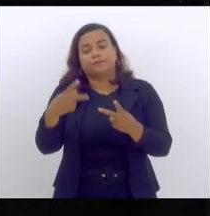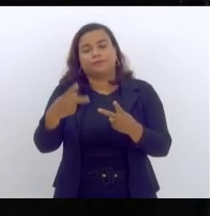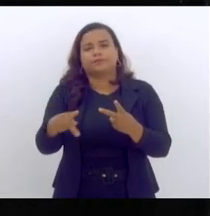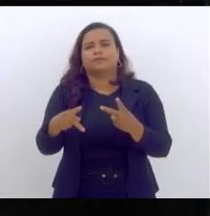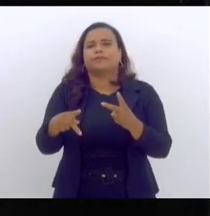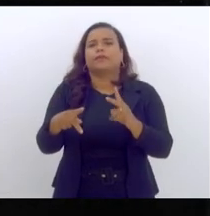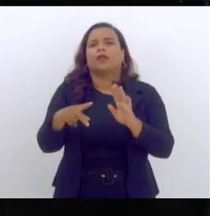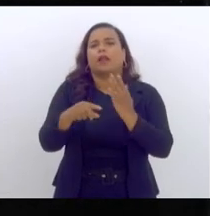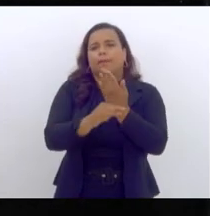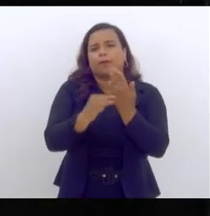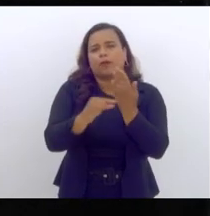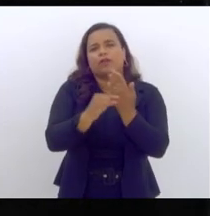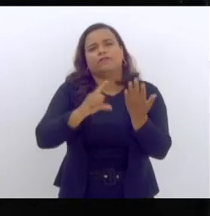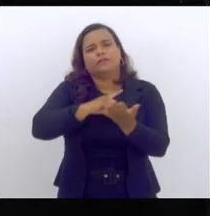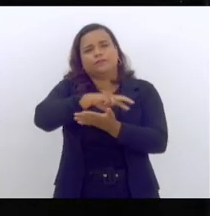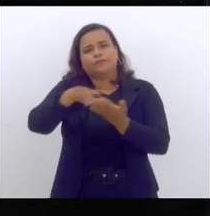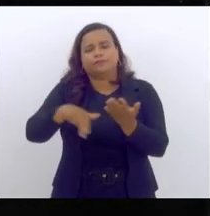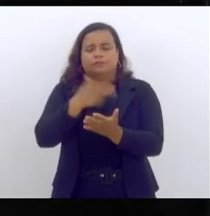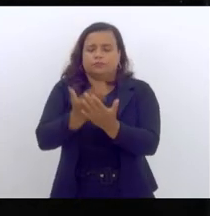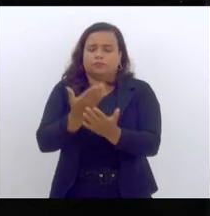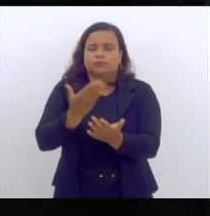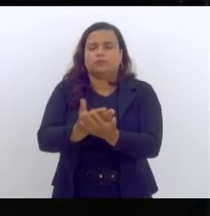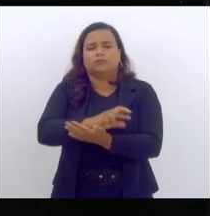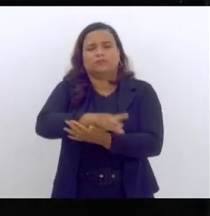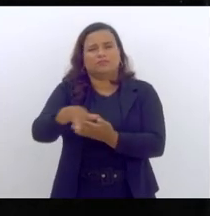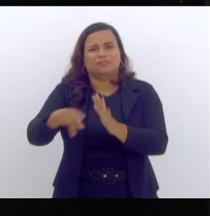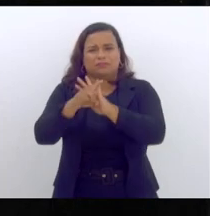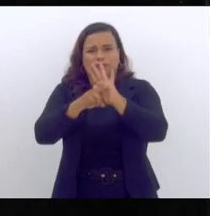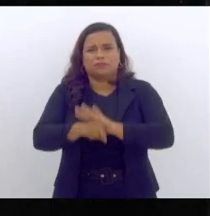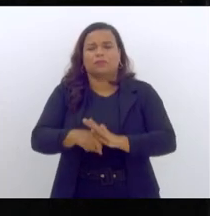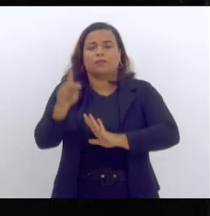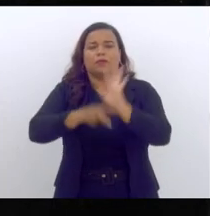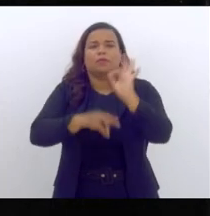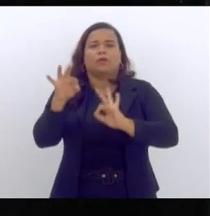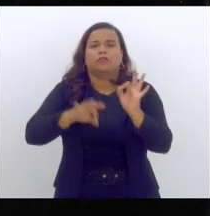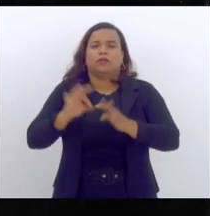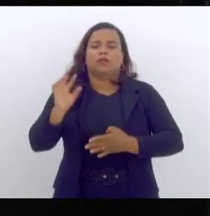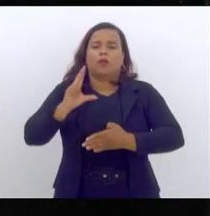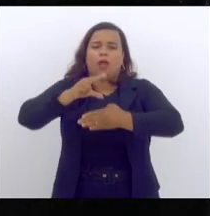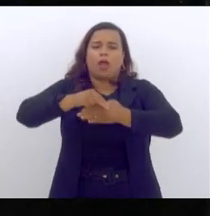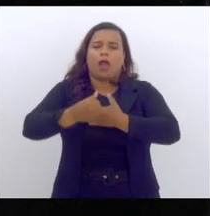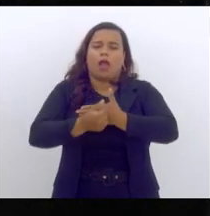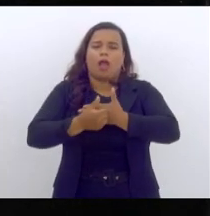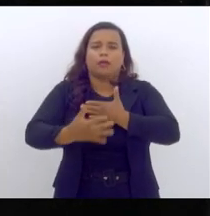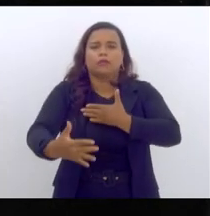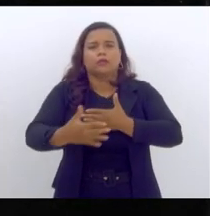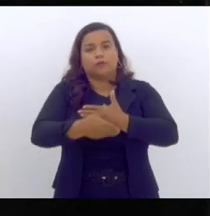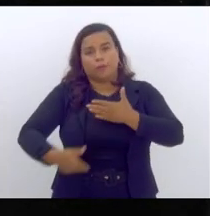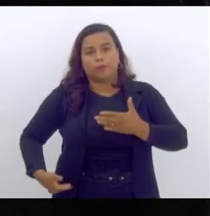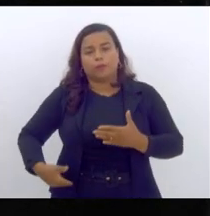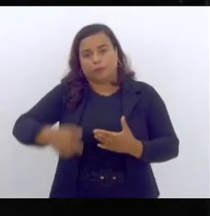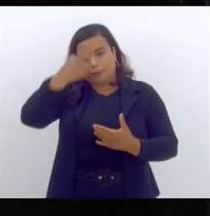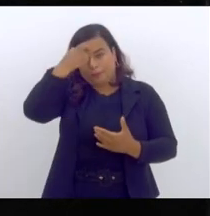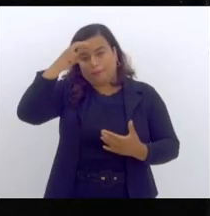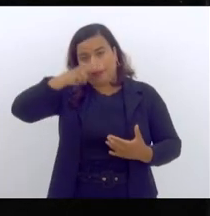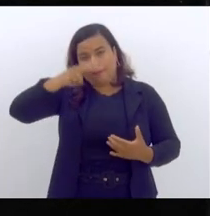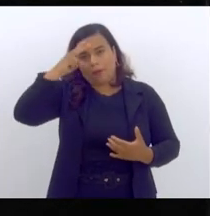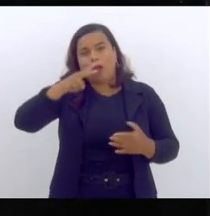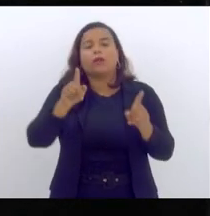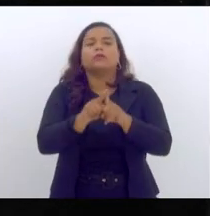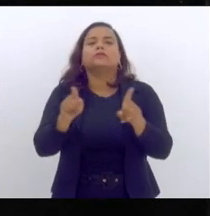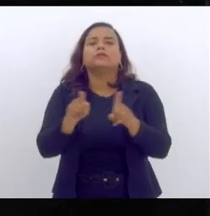de pesquisa como por exemplo o projeto Arquivo Público como memória e a obra